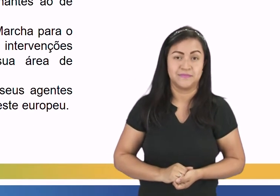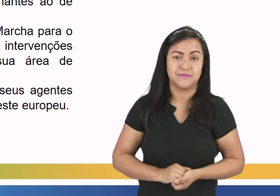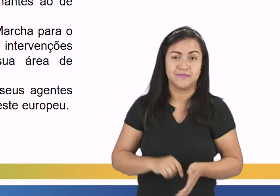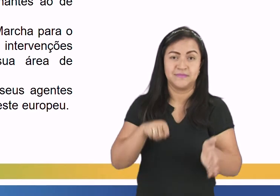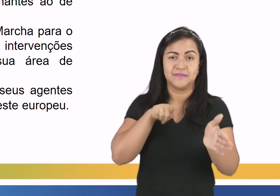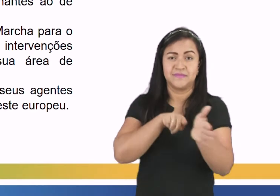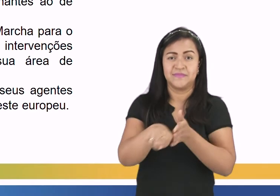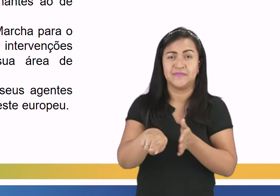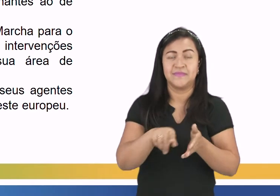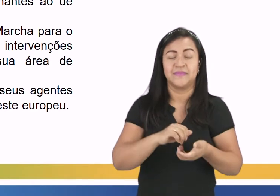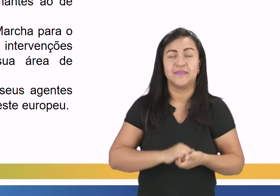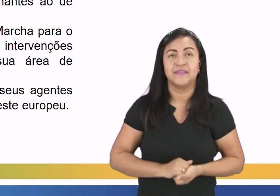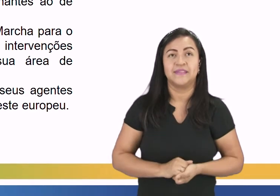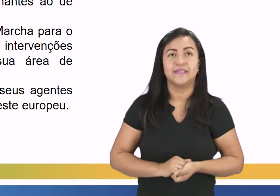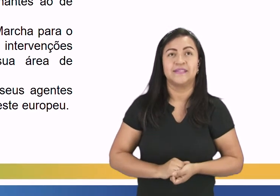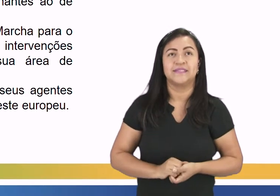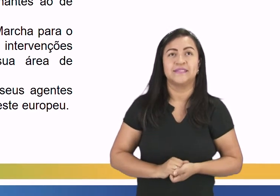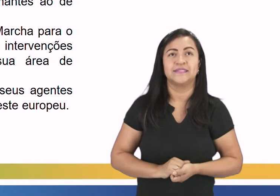Segunda questão.